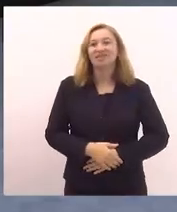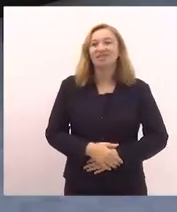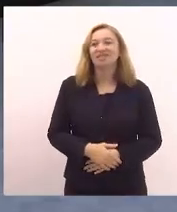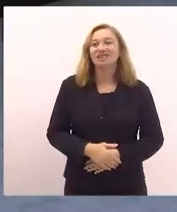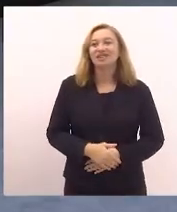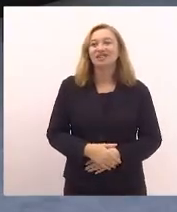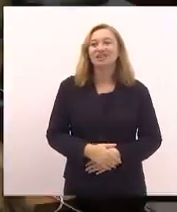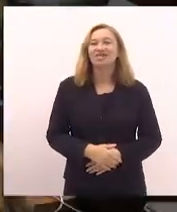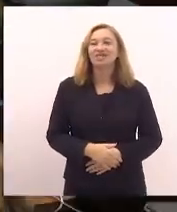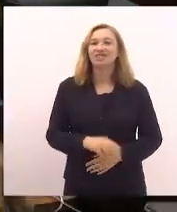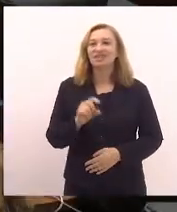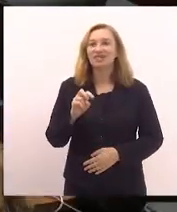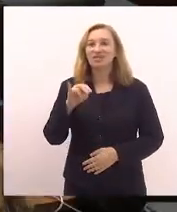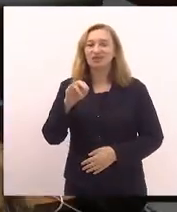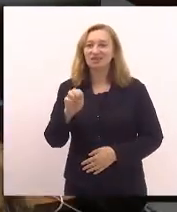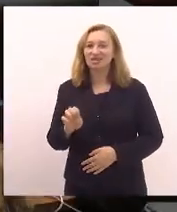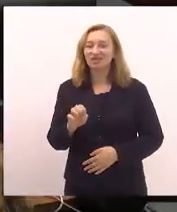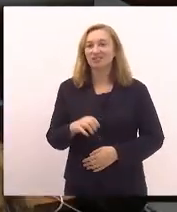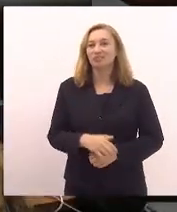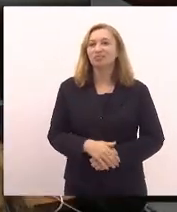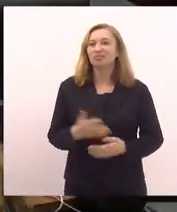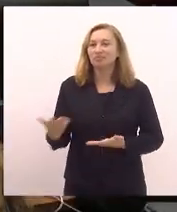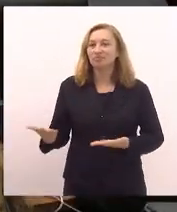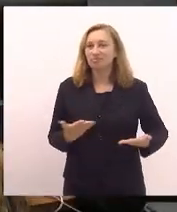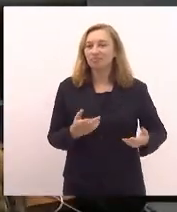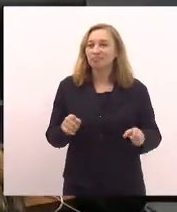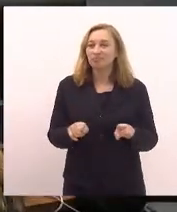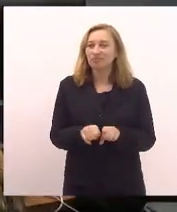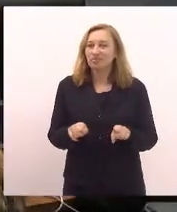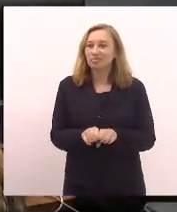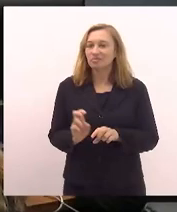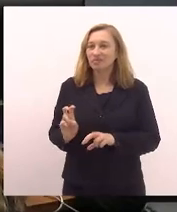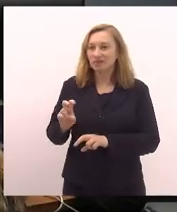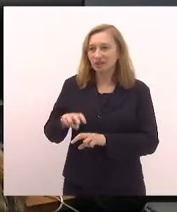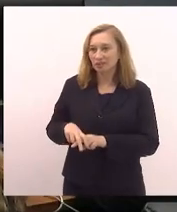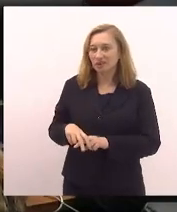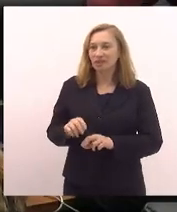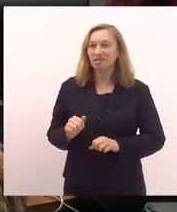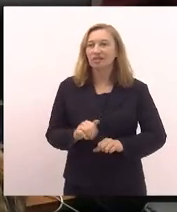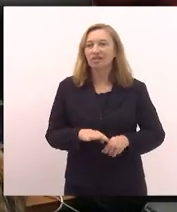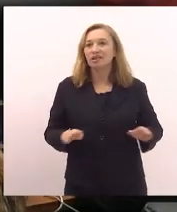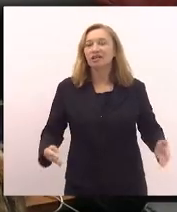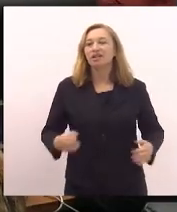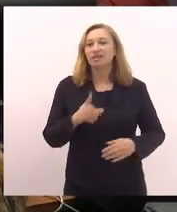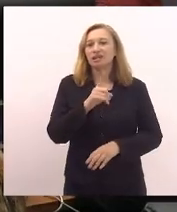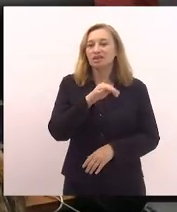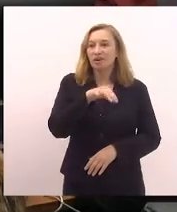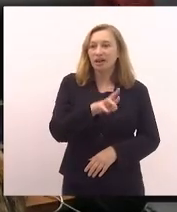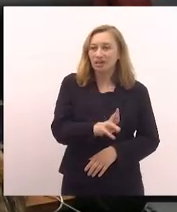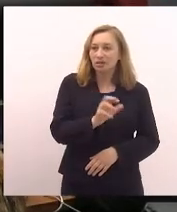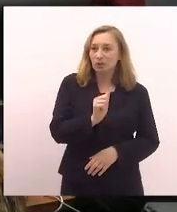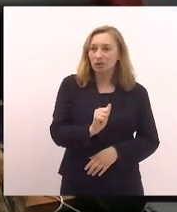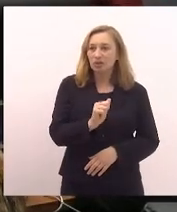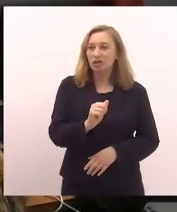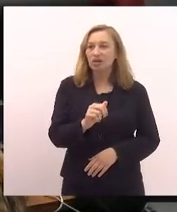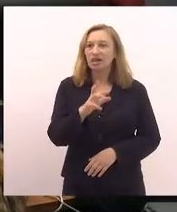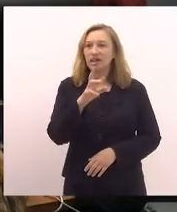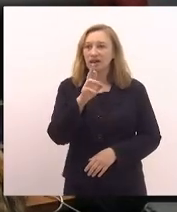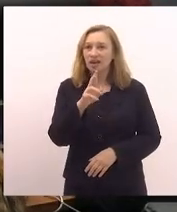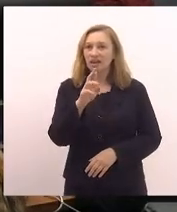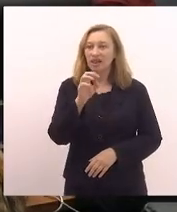desembargadora Ivone. É, convido também para compor a mesa a desembargadora, a doutora Renata